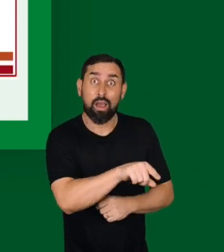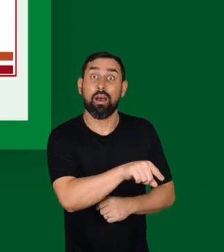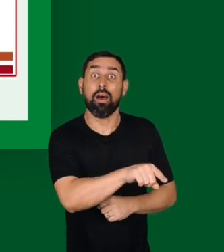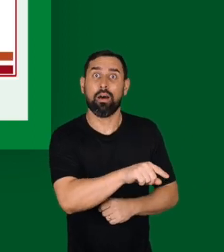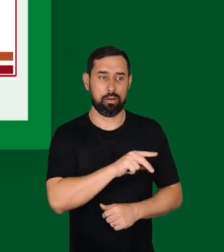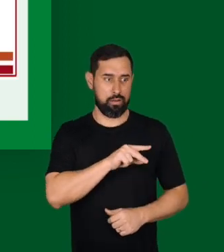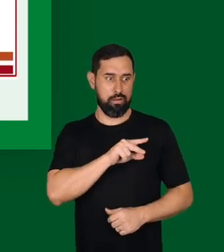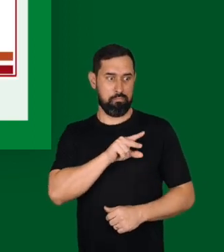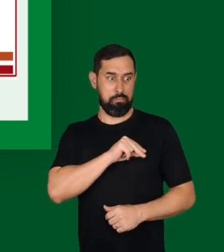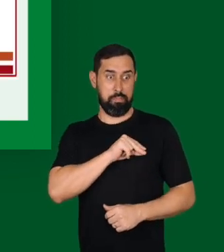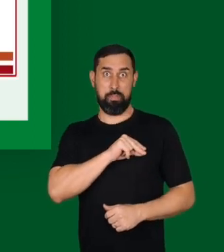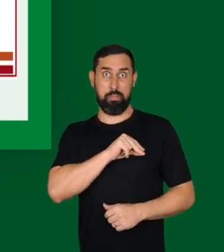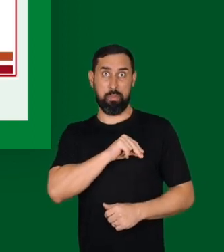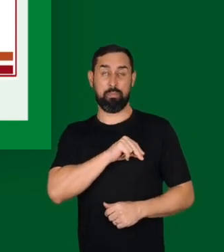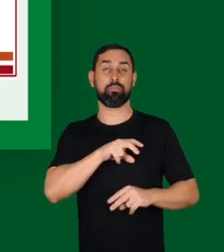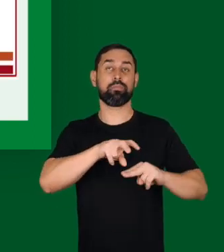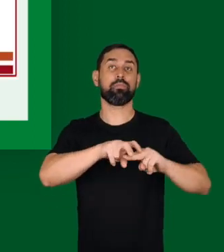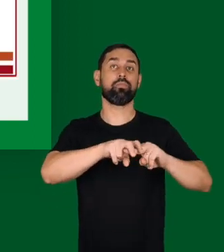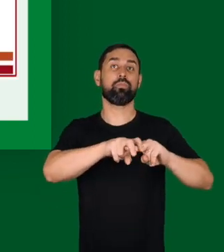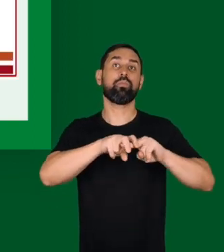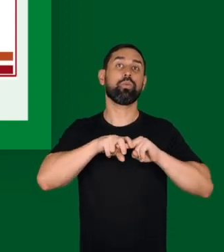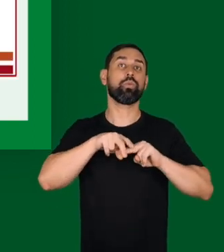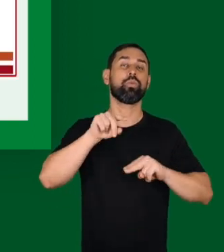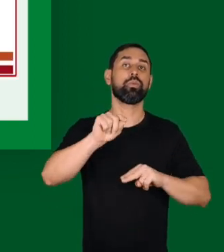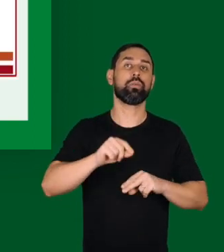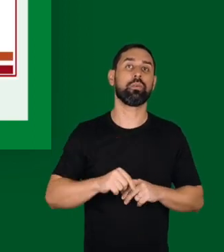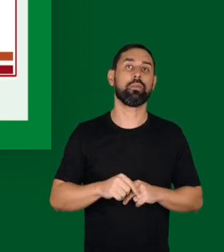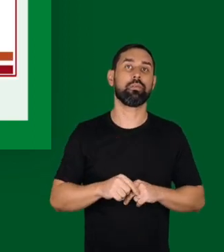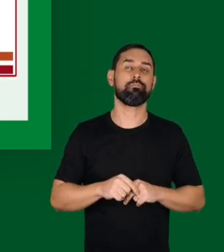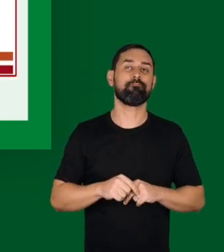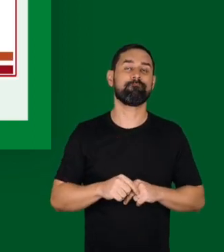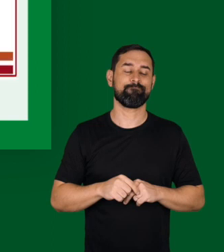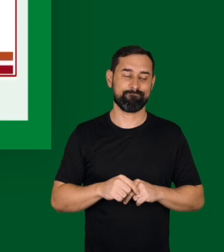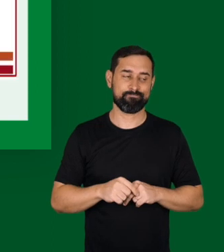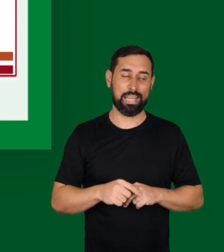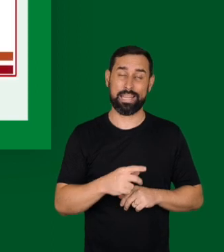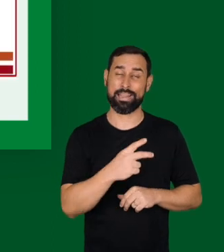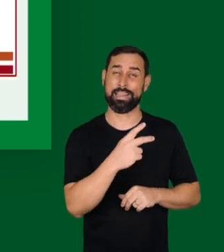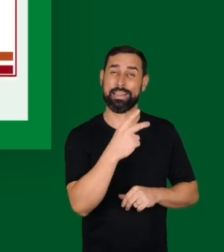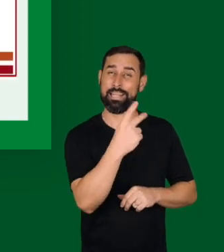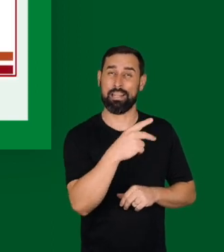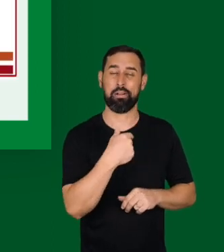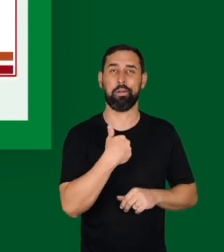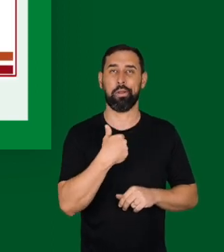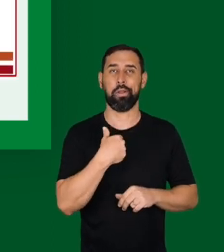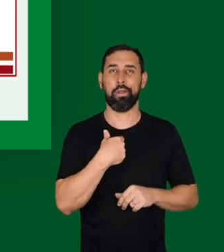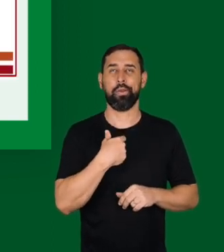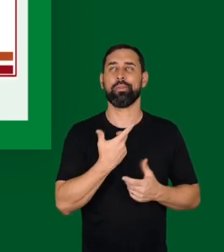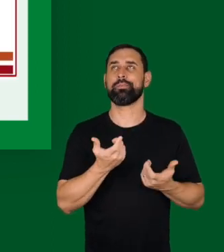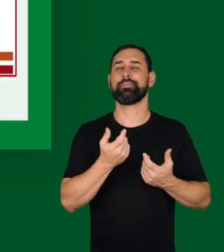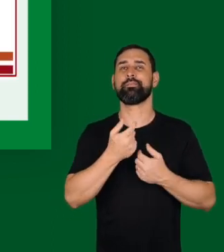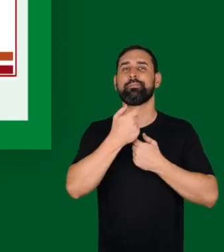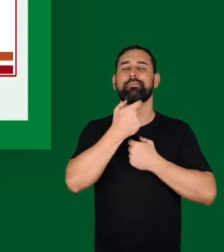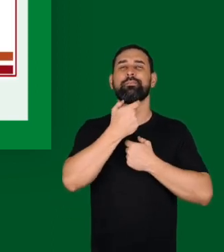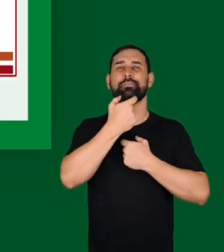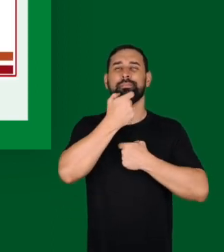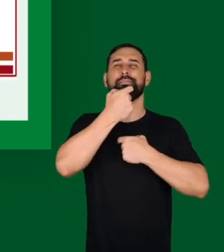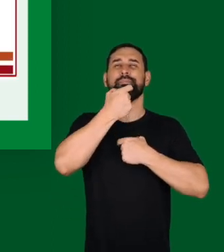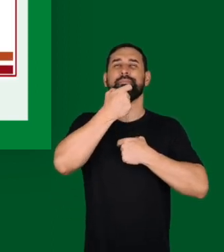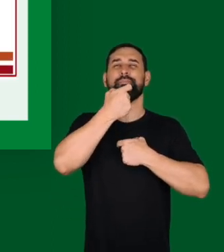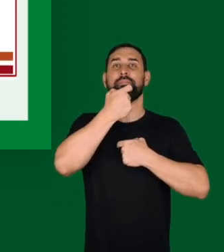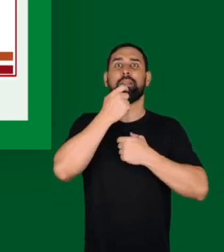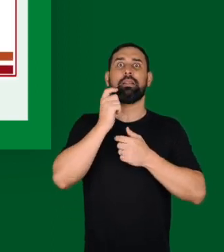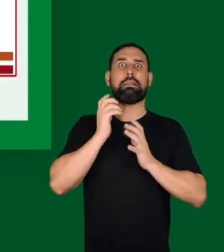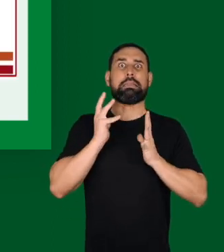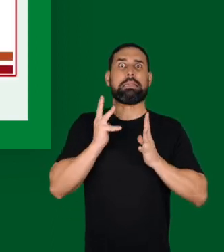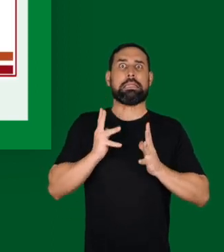gente vai usar naquela criança que fez uma bradicardia por conta de uma estimulação vagal. Então, aquela criança que eu